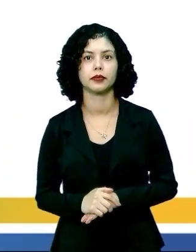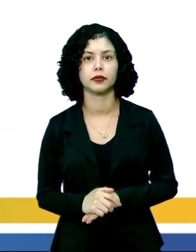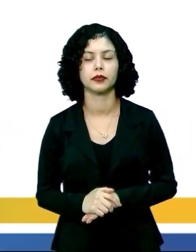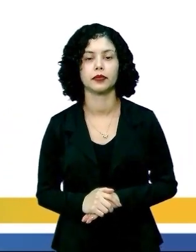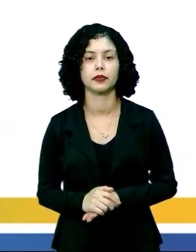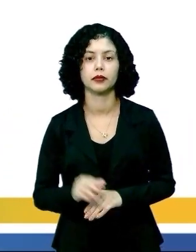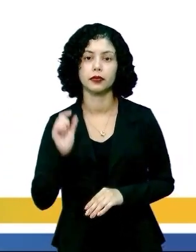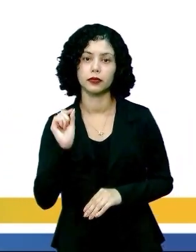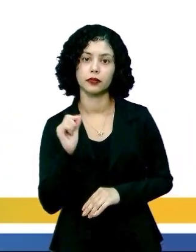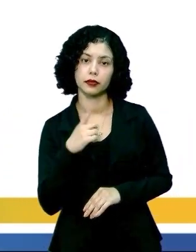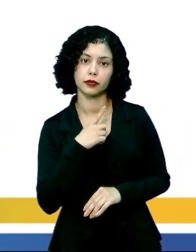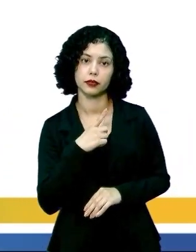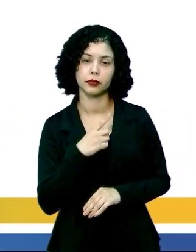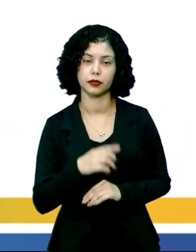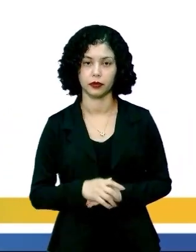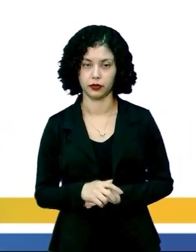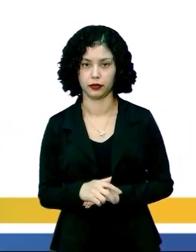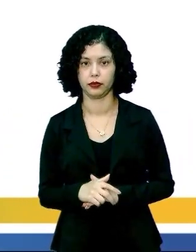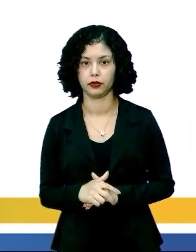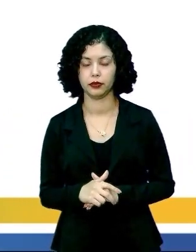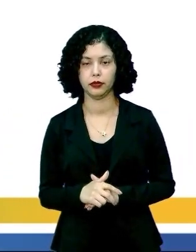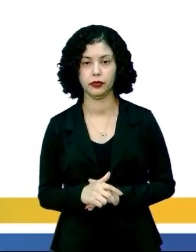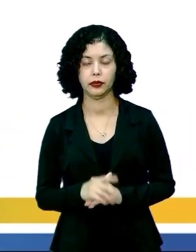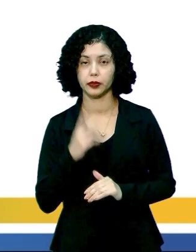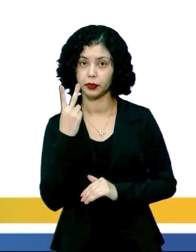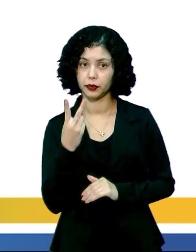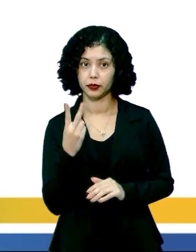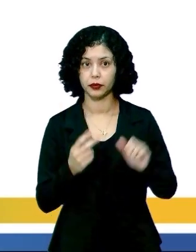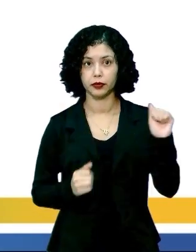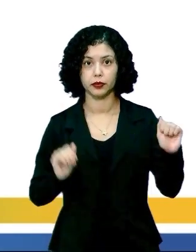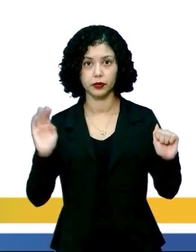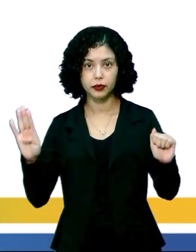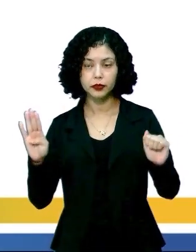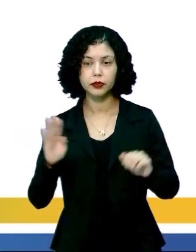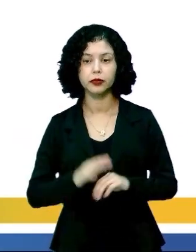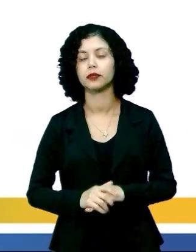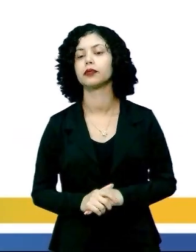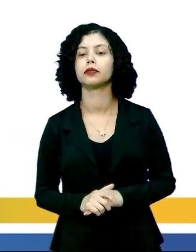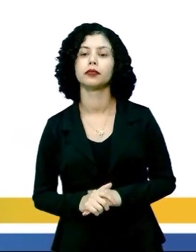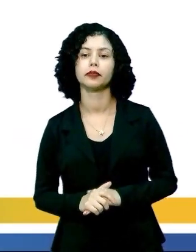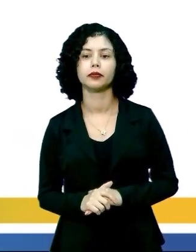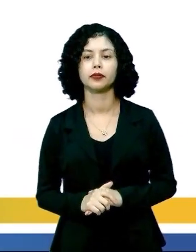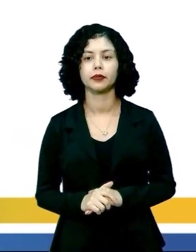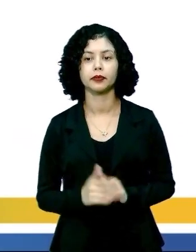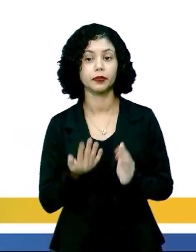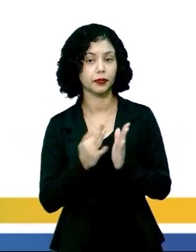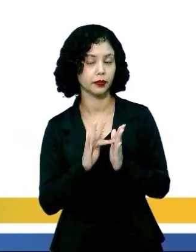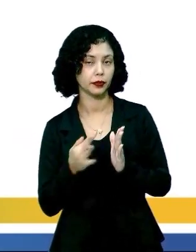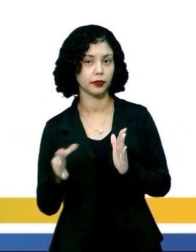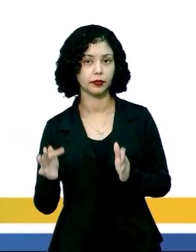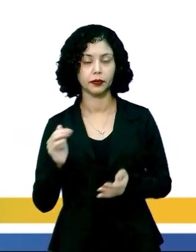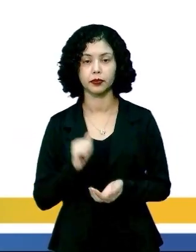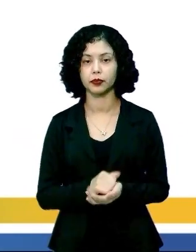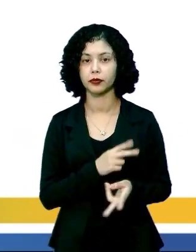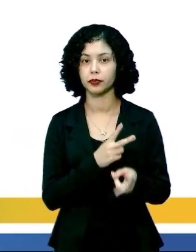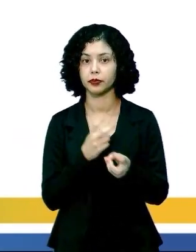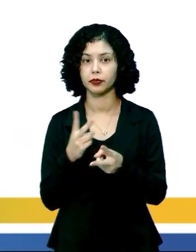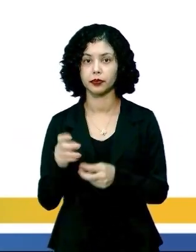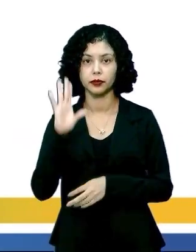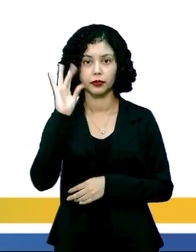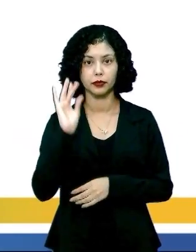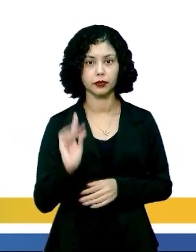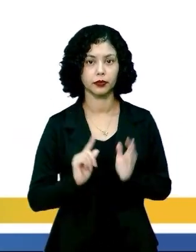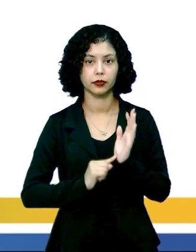O que nós temos aí, pessoal? Dois conjuntos, o A e o B. Nós vemos aí a função. Observe